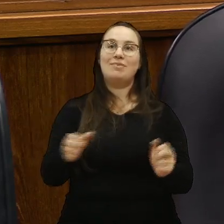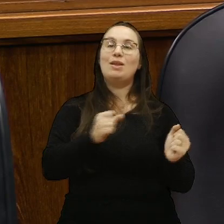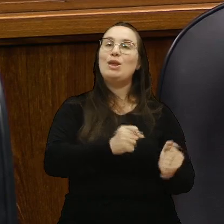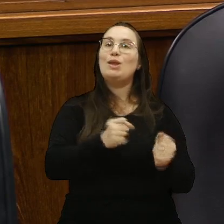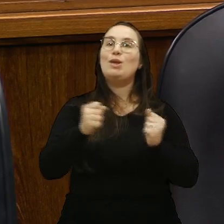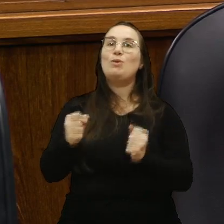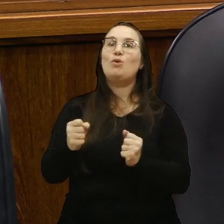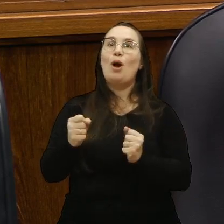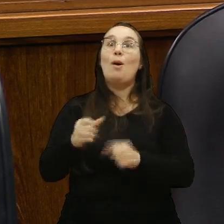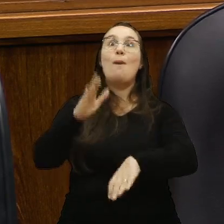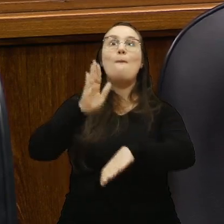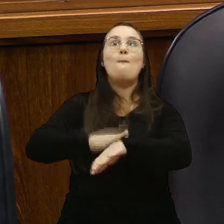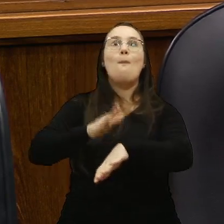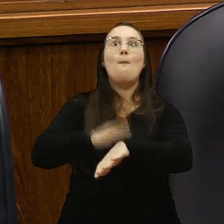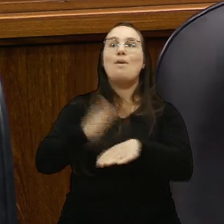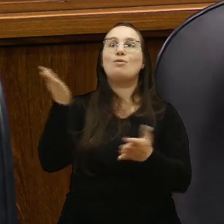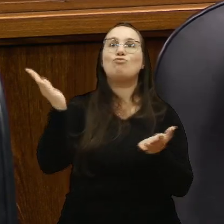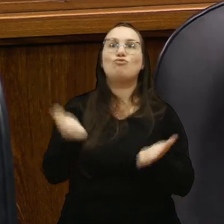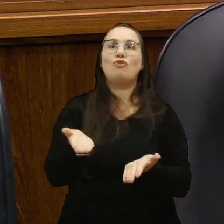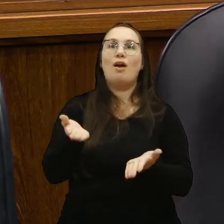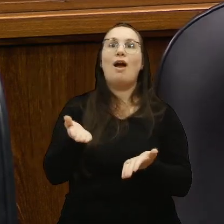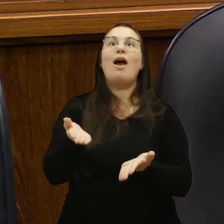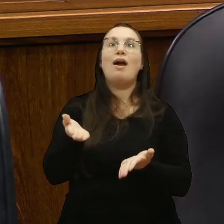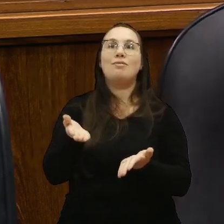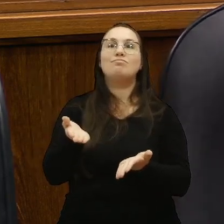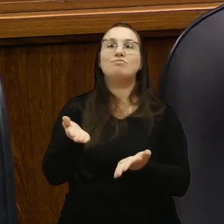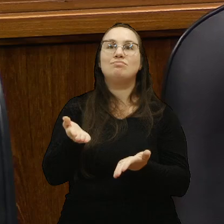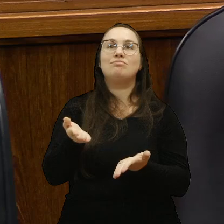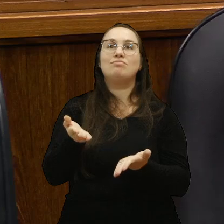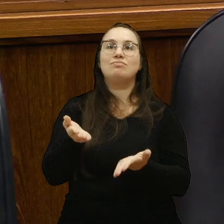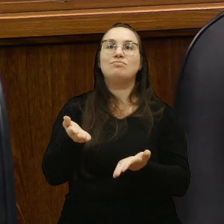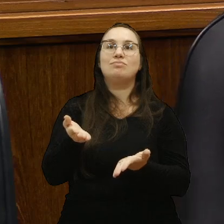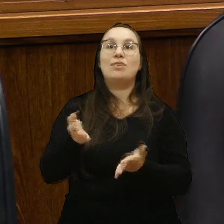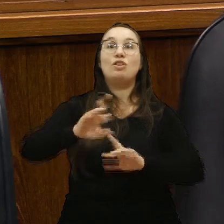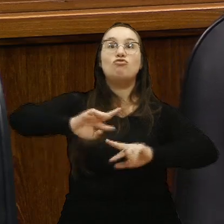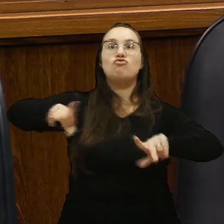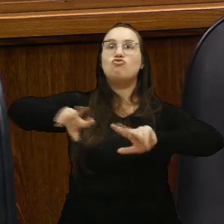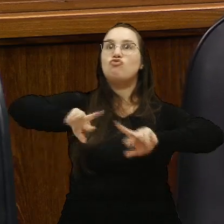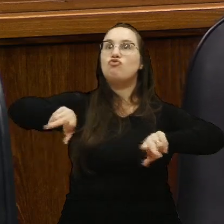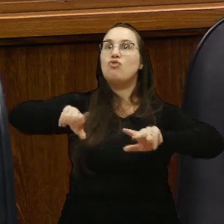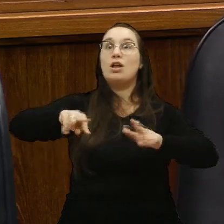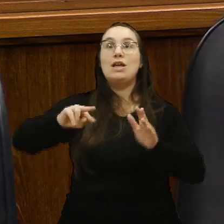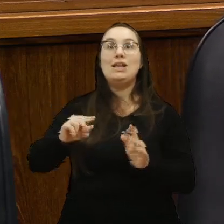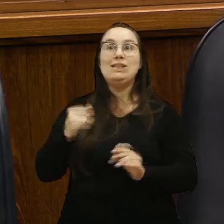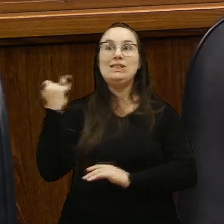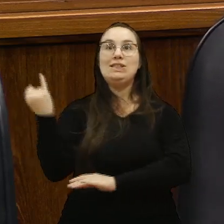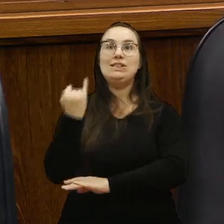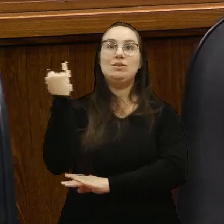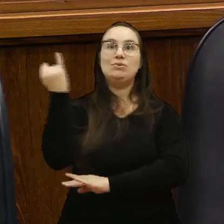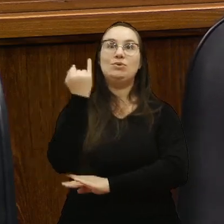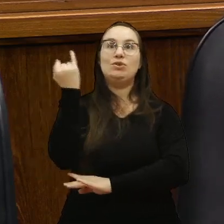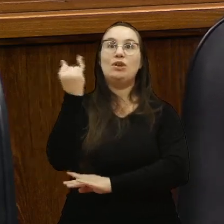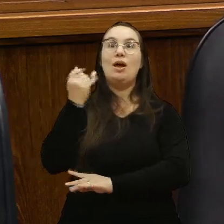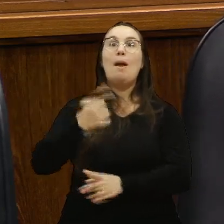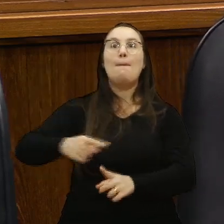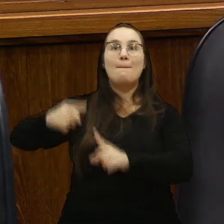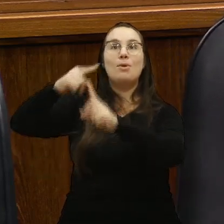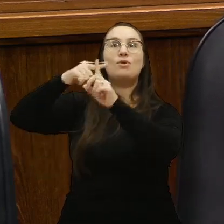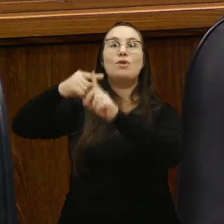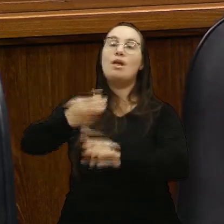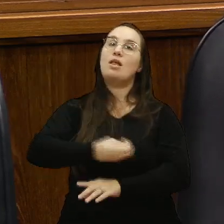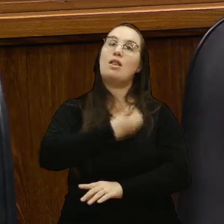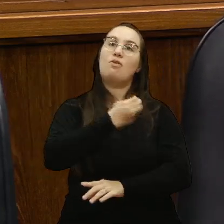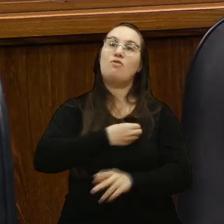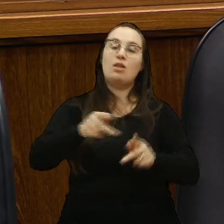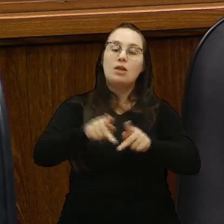ser mais imediatas e que, de fato, podem causar uma diferença significativa e positiva na vida